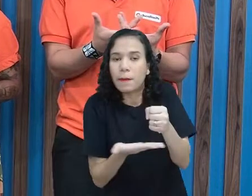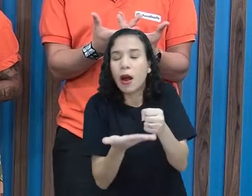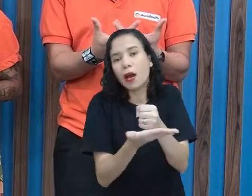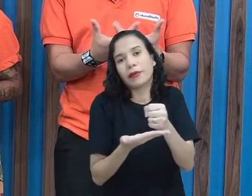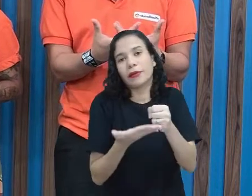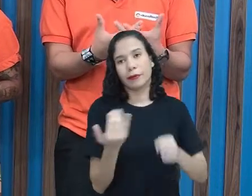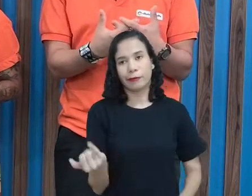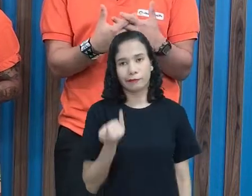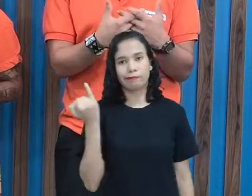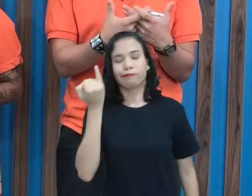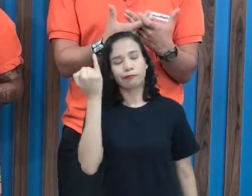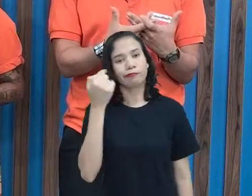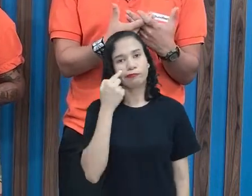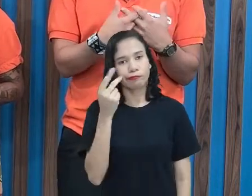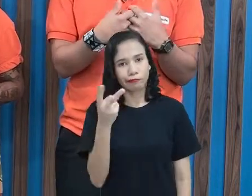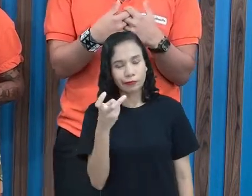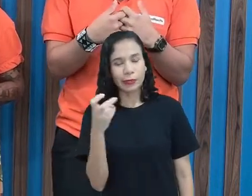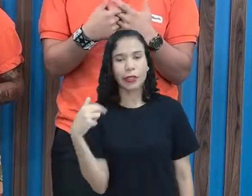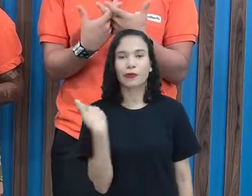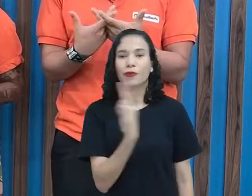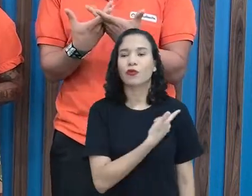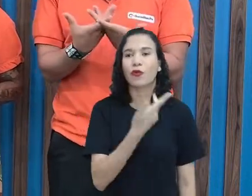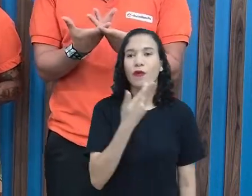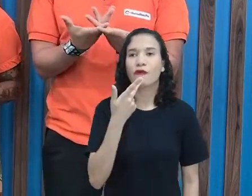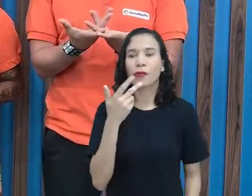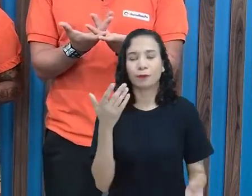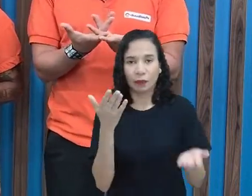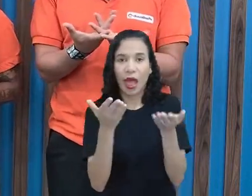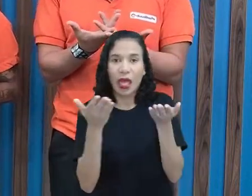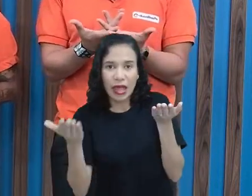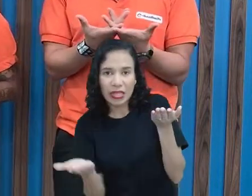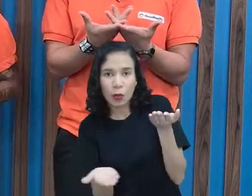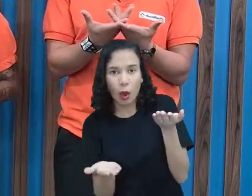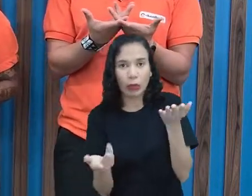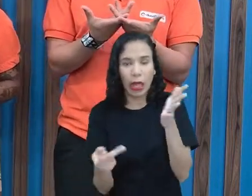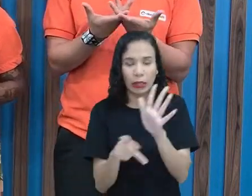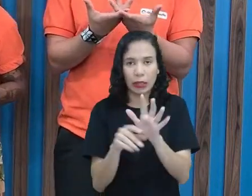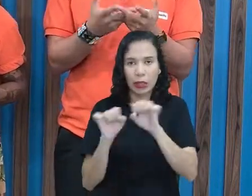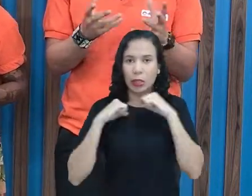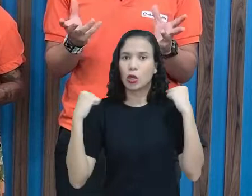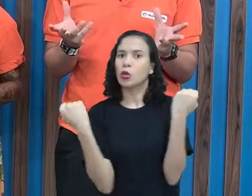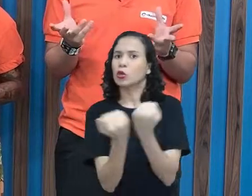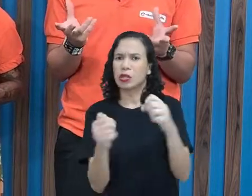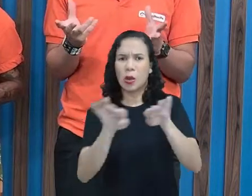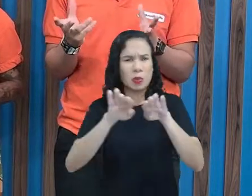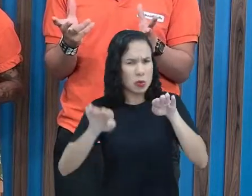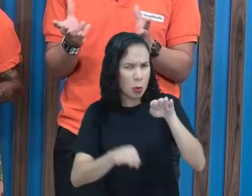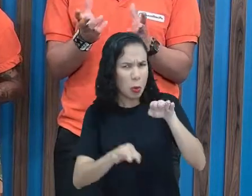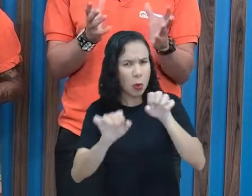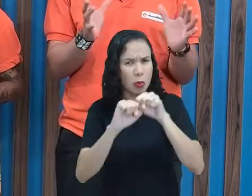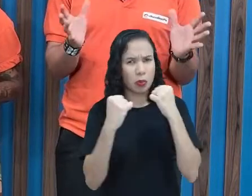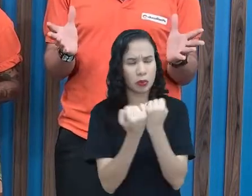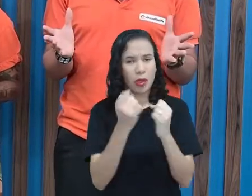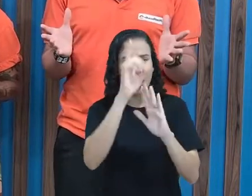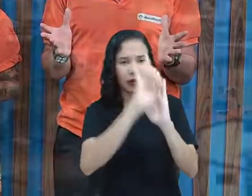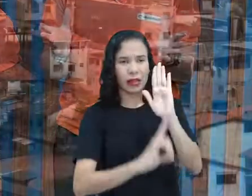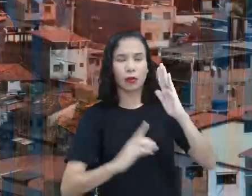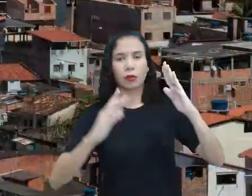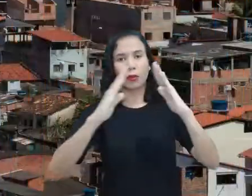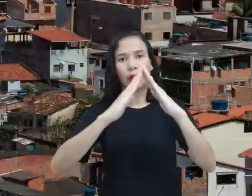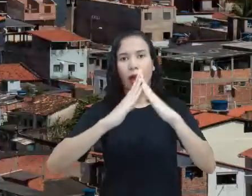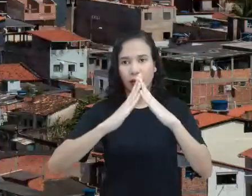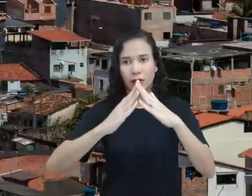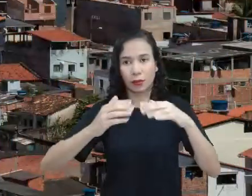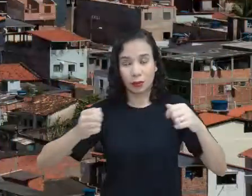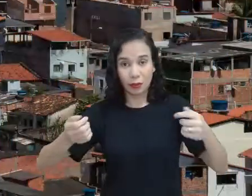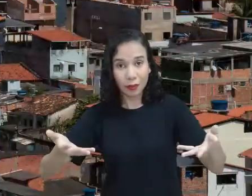fundamentais, percebem? Então, por exemplo, se a gente fala de desigualdade social, um tema que é fundamental nisso aí é o direito à moradia.